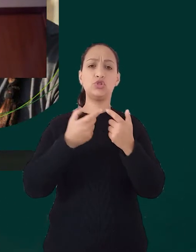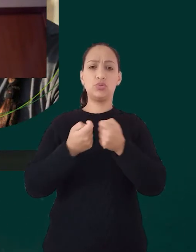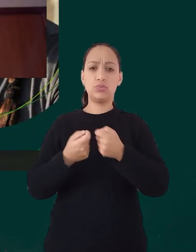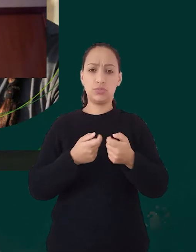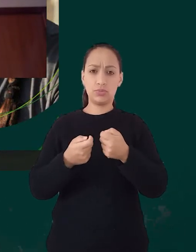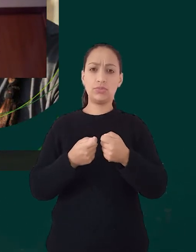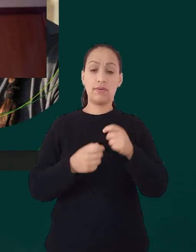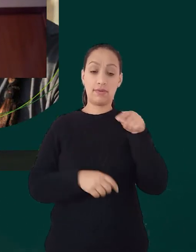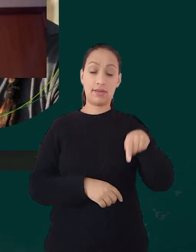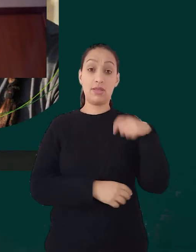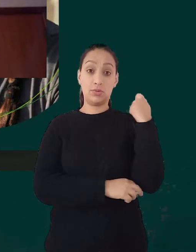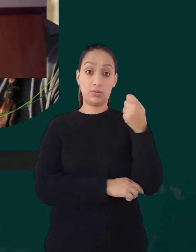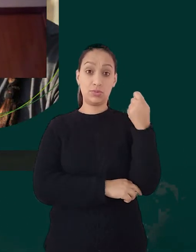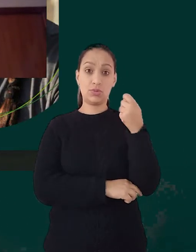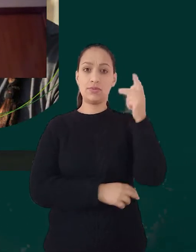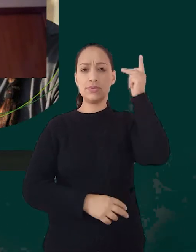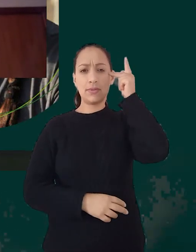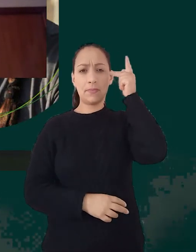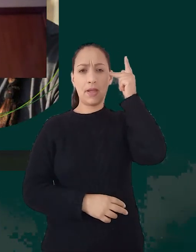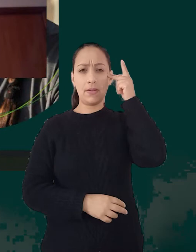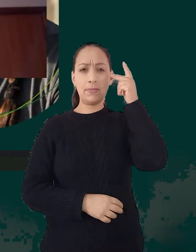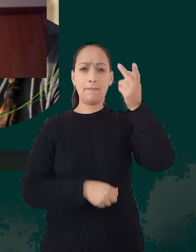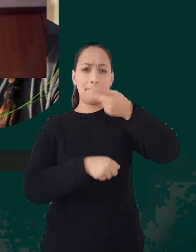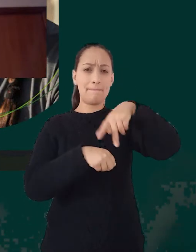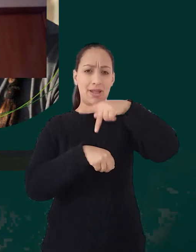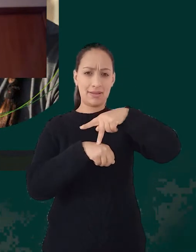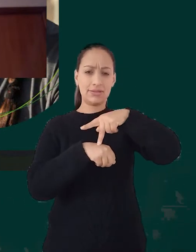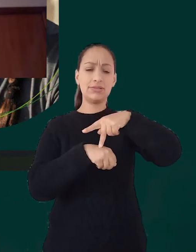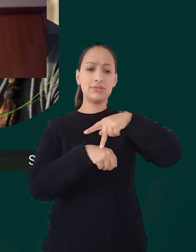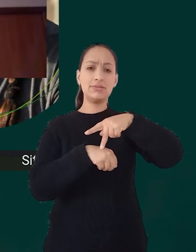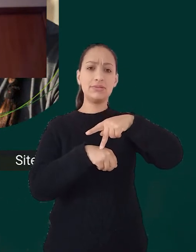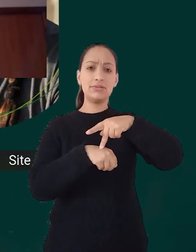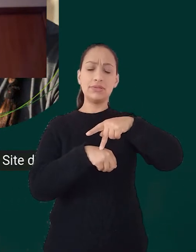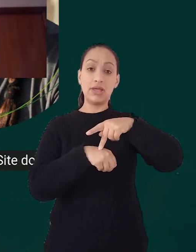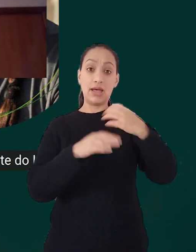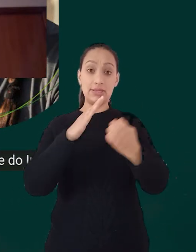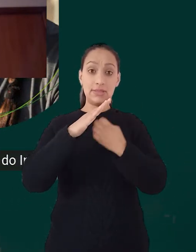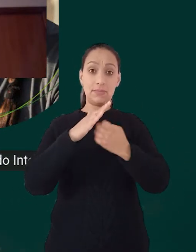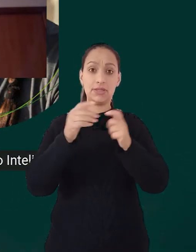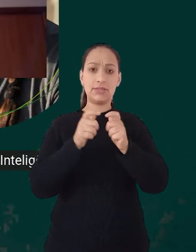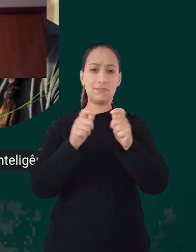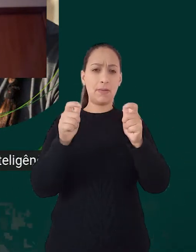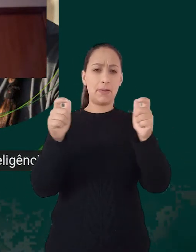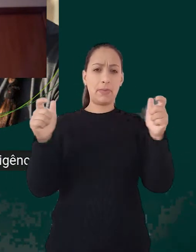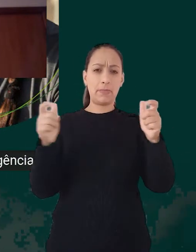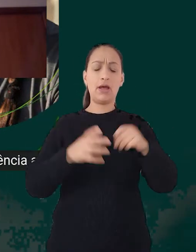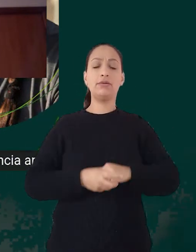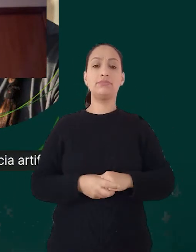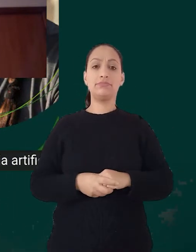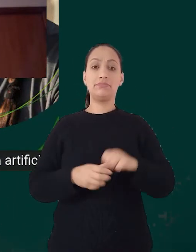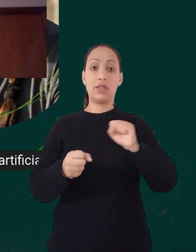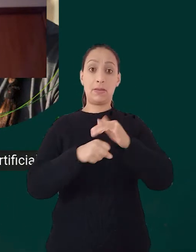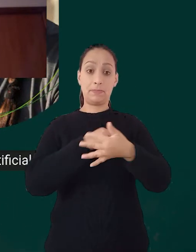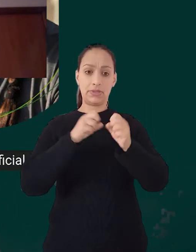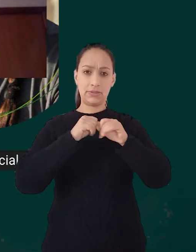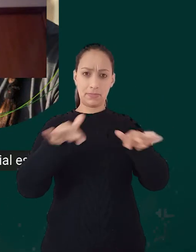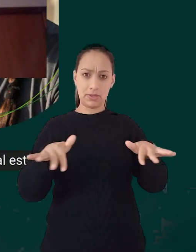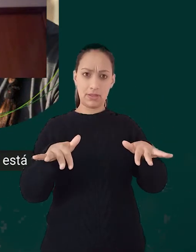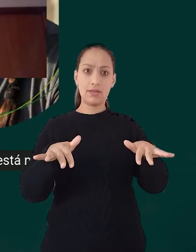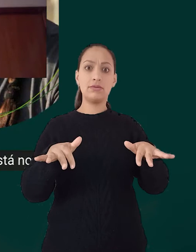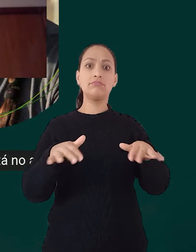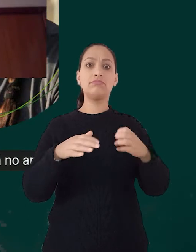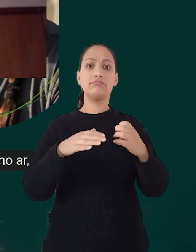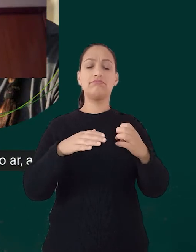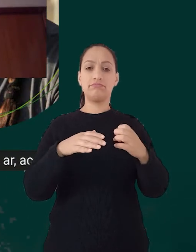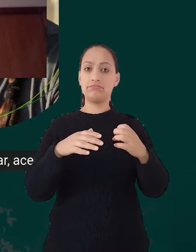Paulo, no país, as empresas de jogos só crescem. Durante a pandemia, as empresas de jogos só